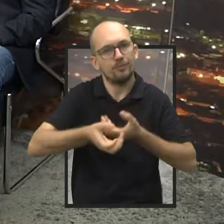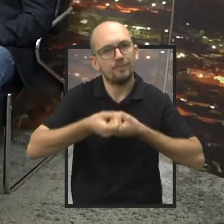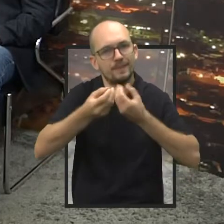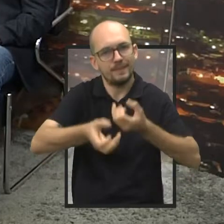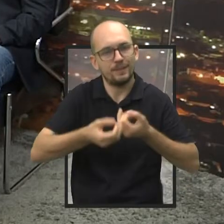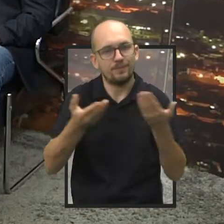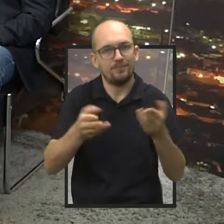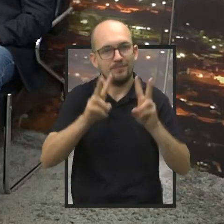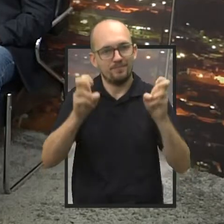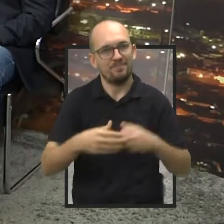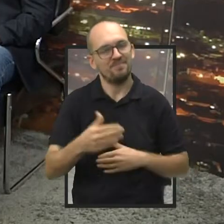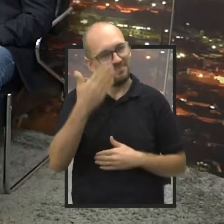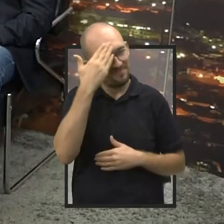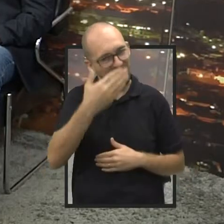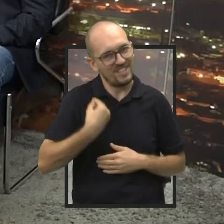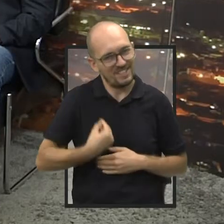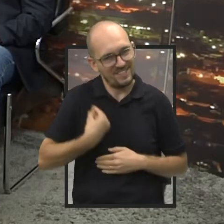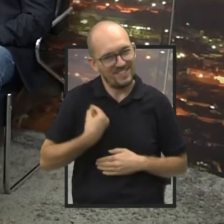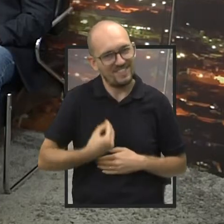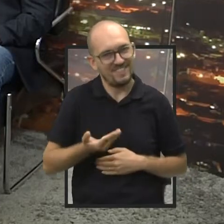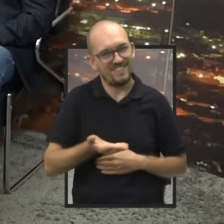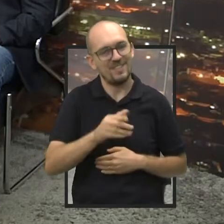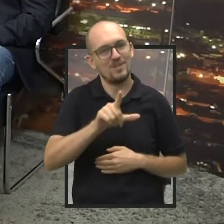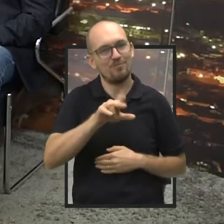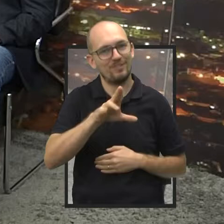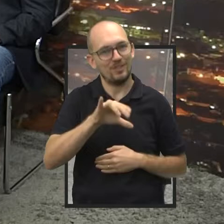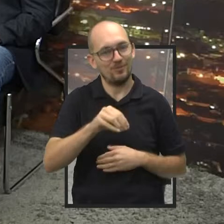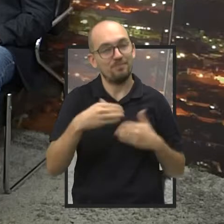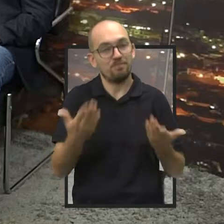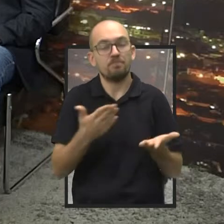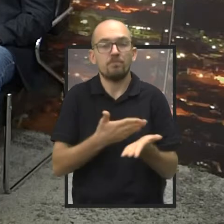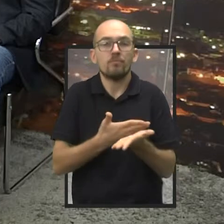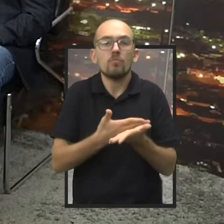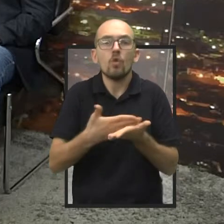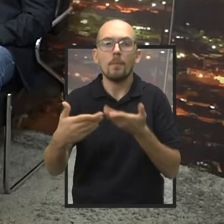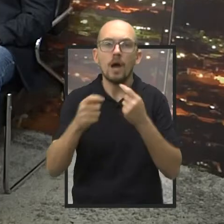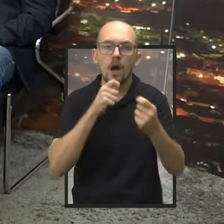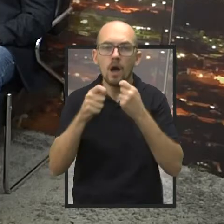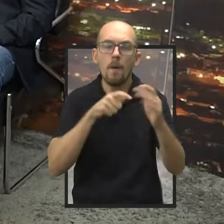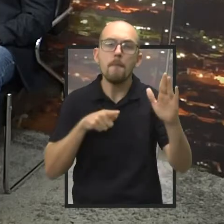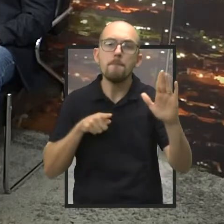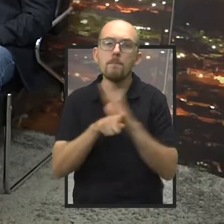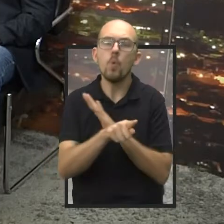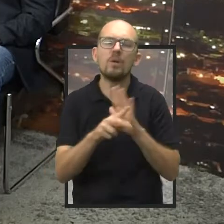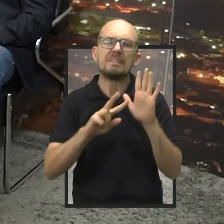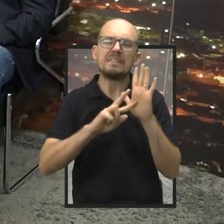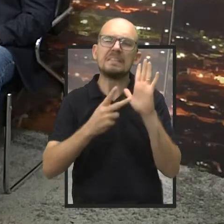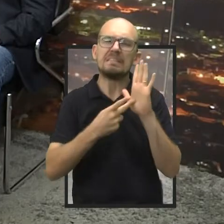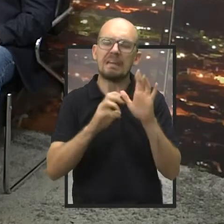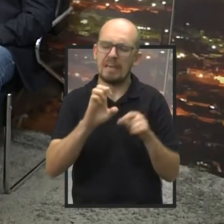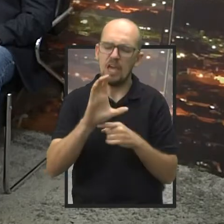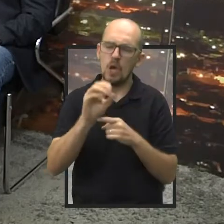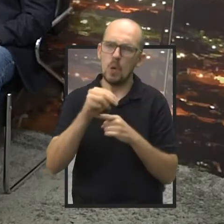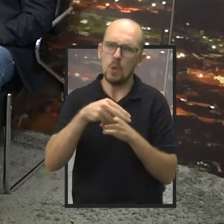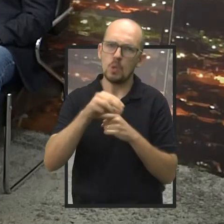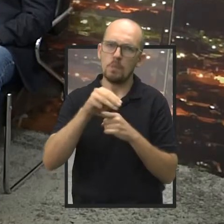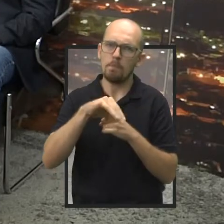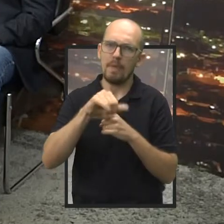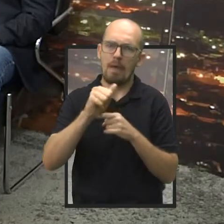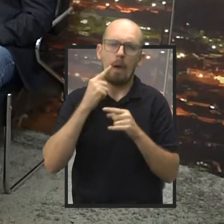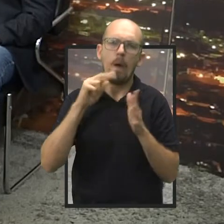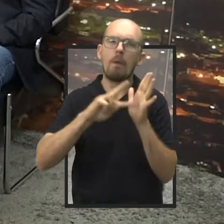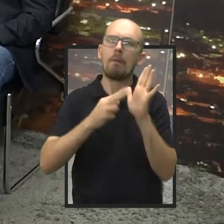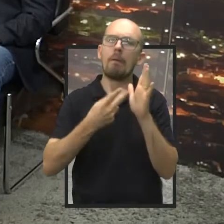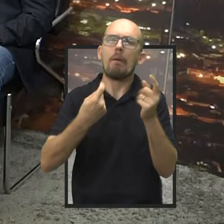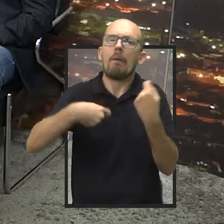tema. Muito obrigado pela presença, Lúcio. Para começar a nossa entrevista, eu já pergunto para você, o que é economia? Em